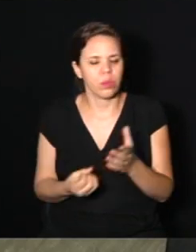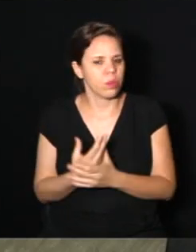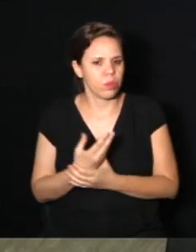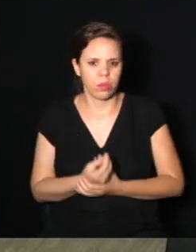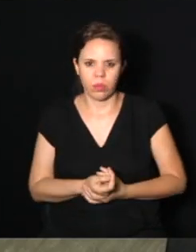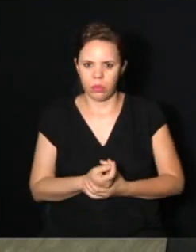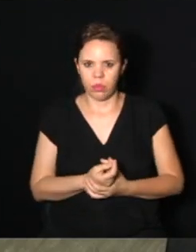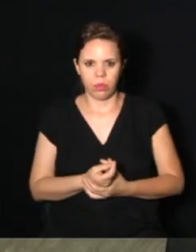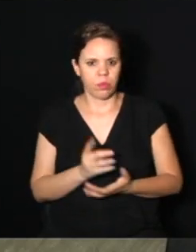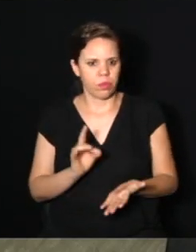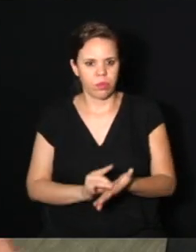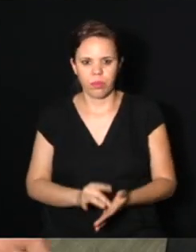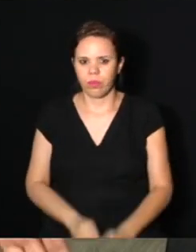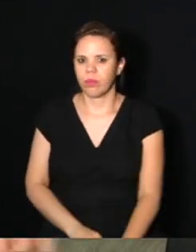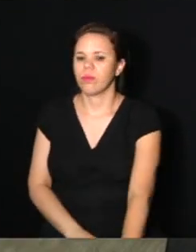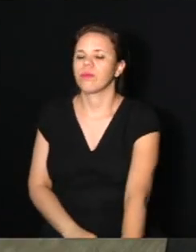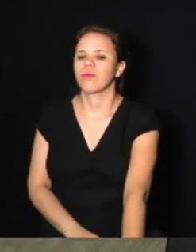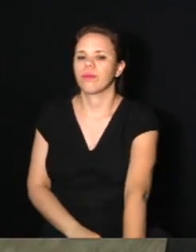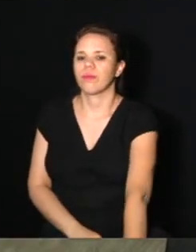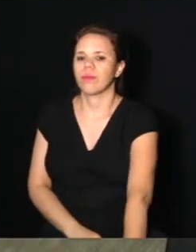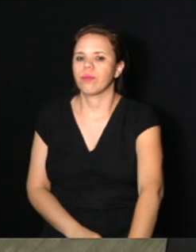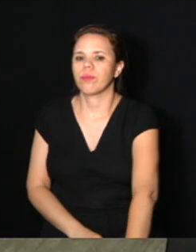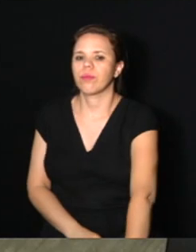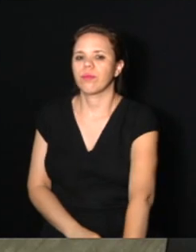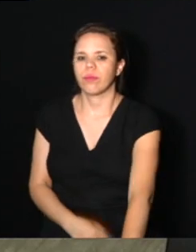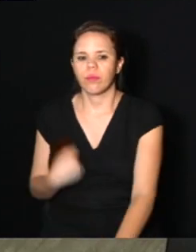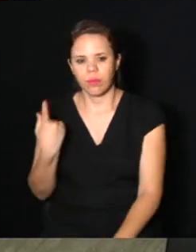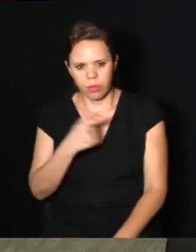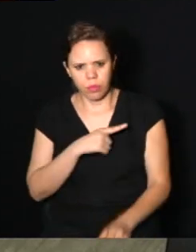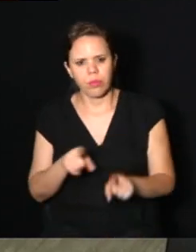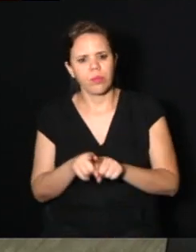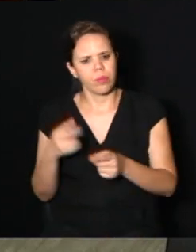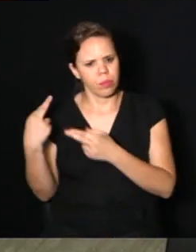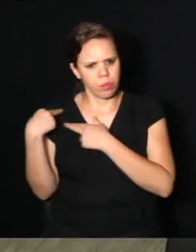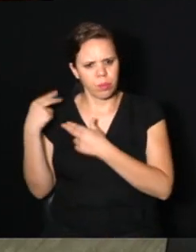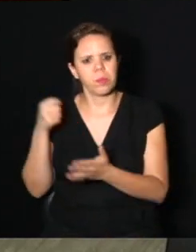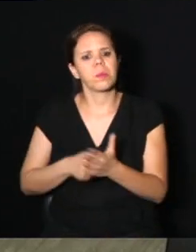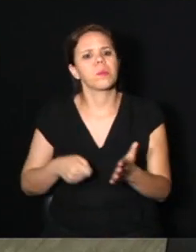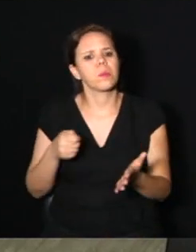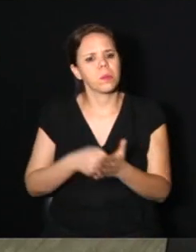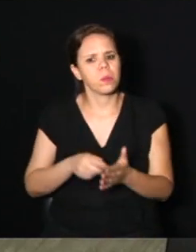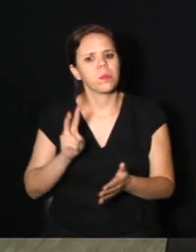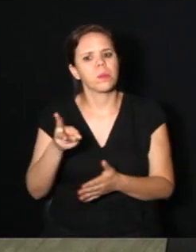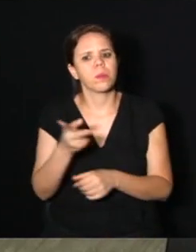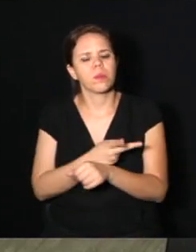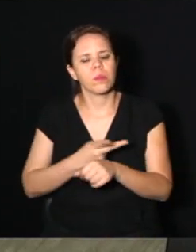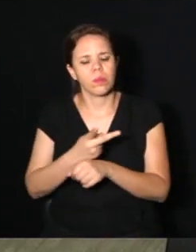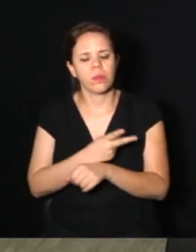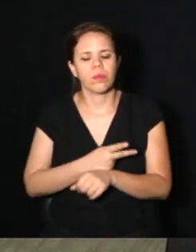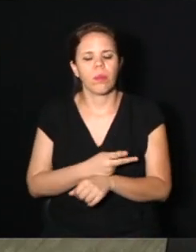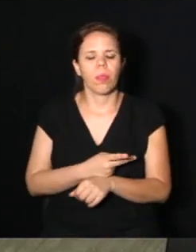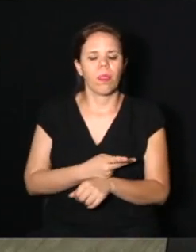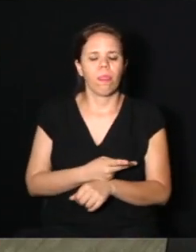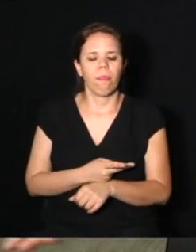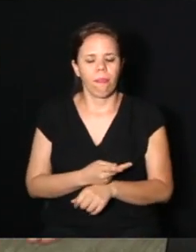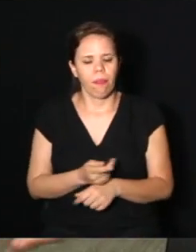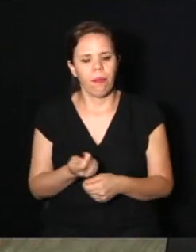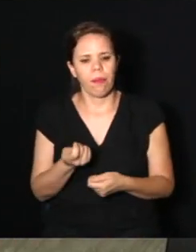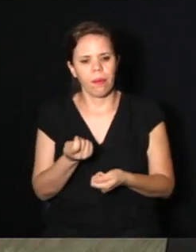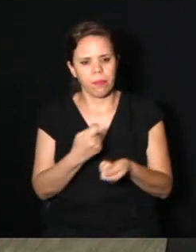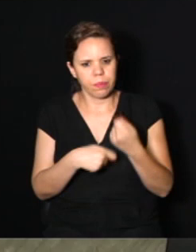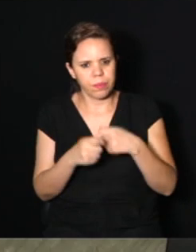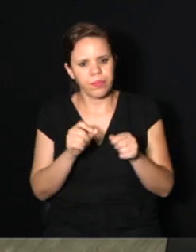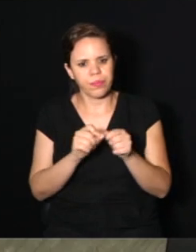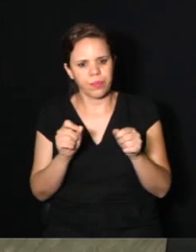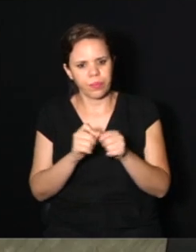acontecido de fato. Então, nos cabe continuar lutando, mas também procurando os meios adequados para fazer com